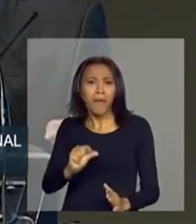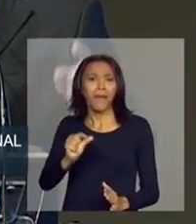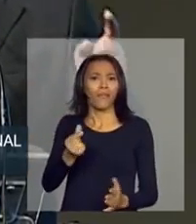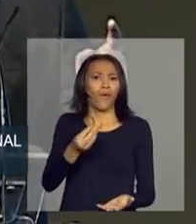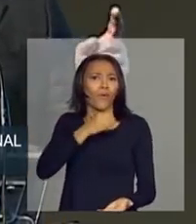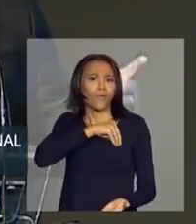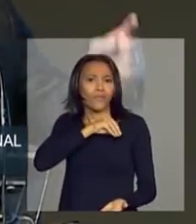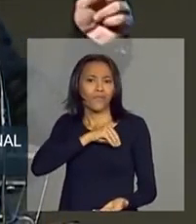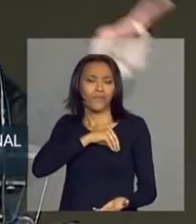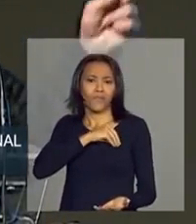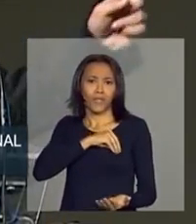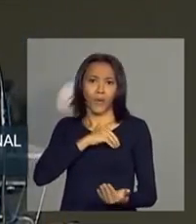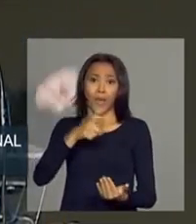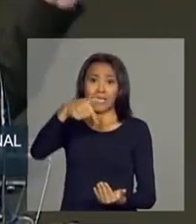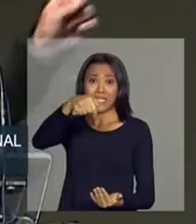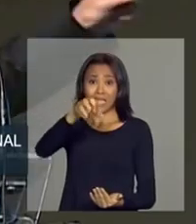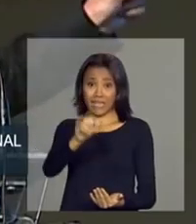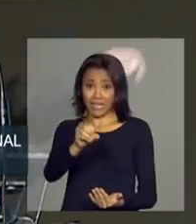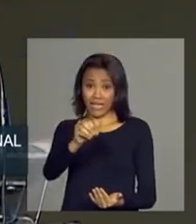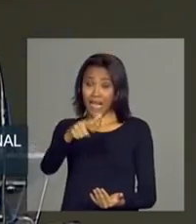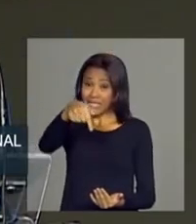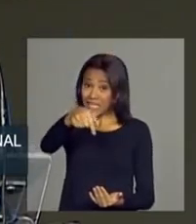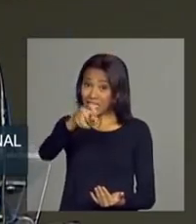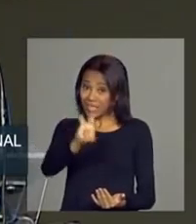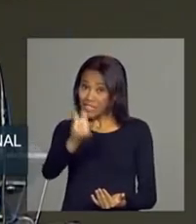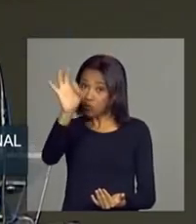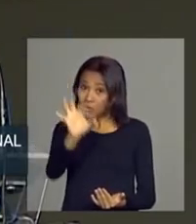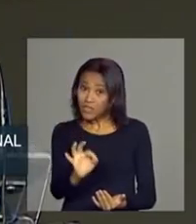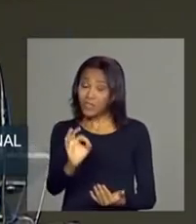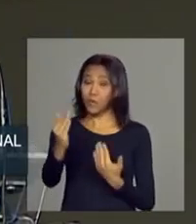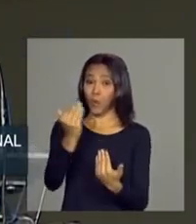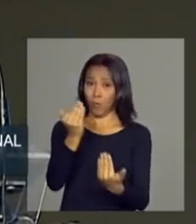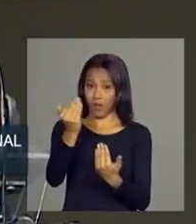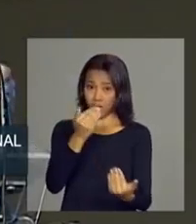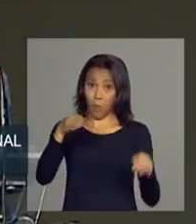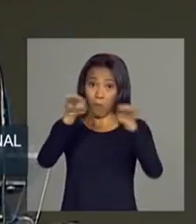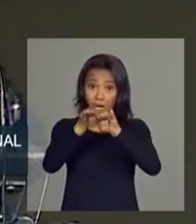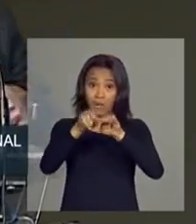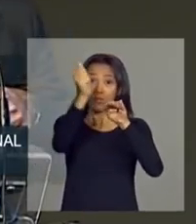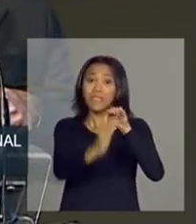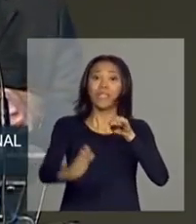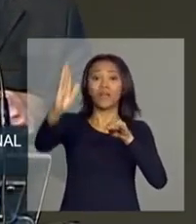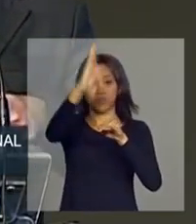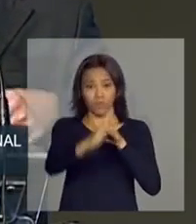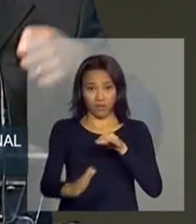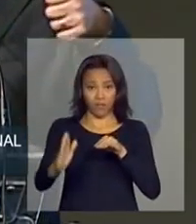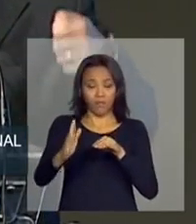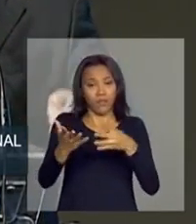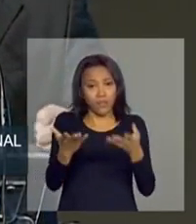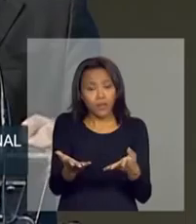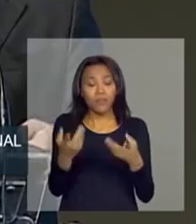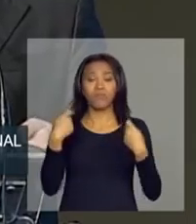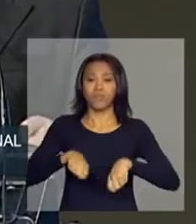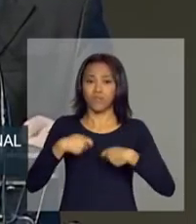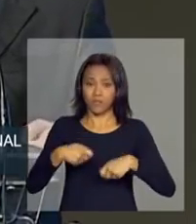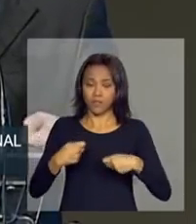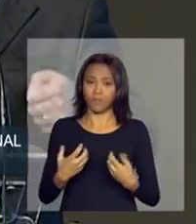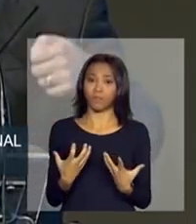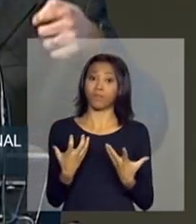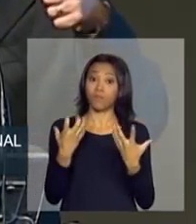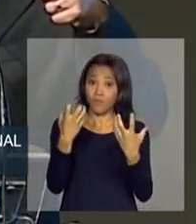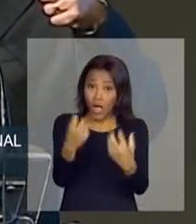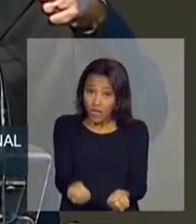nós também, ao longo dos próximos 10 anos, não vamos aceitar que nenhuma região